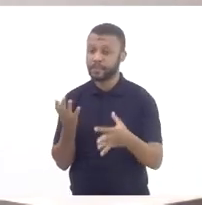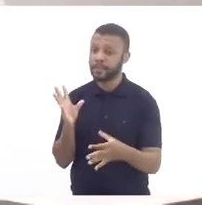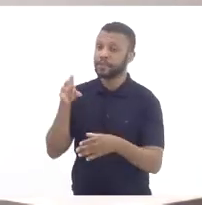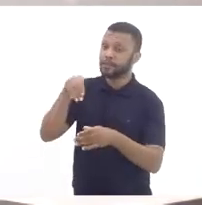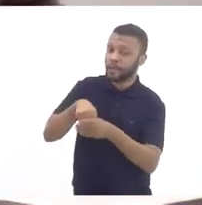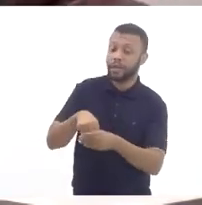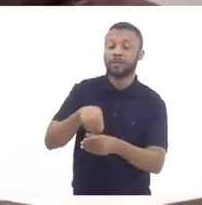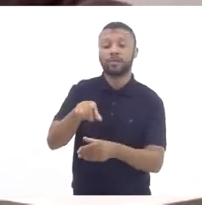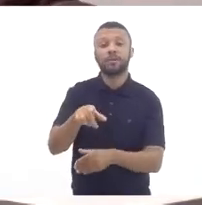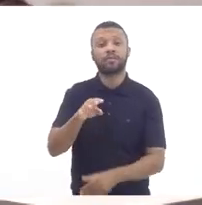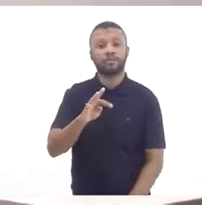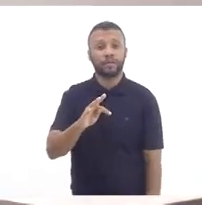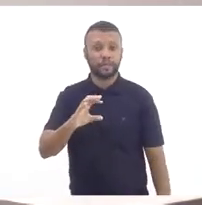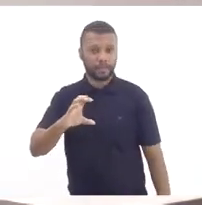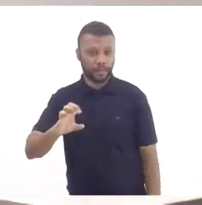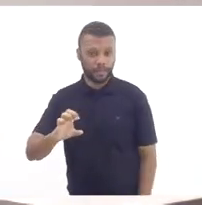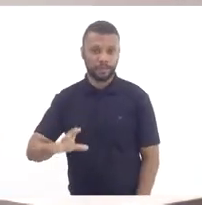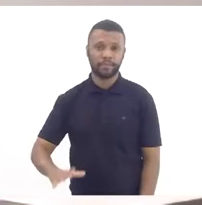Bom.